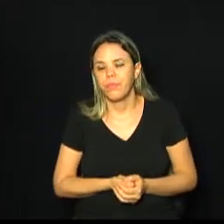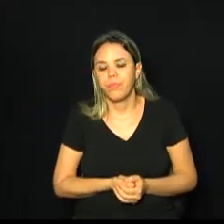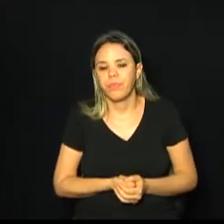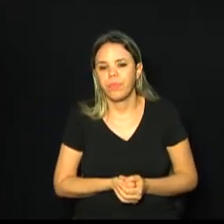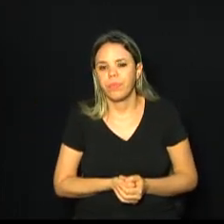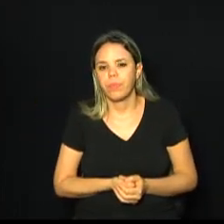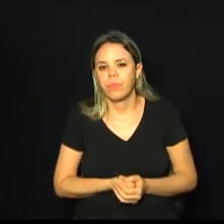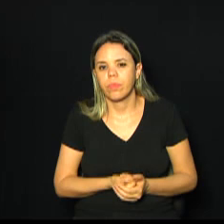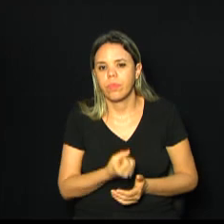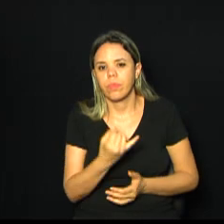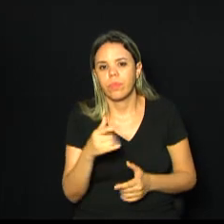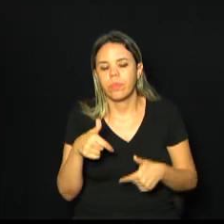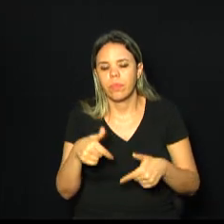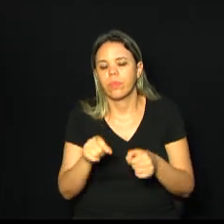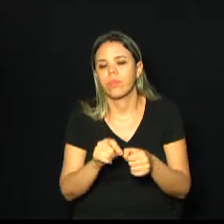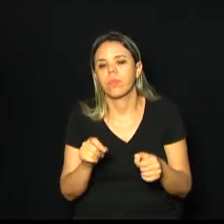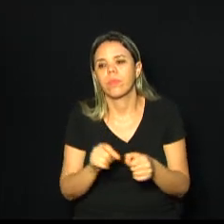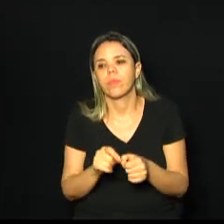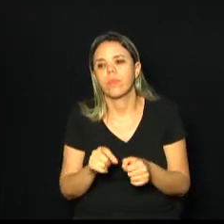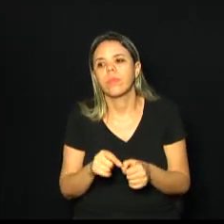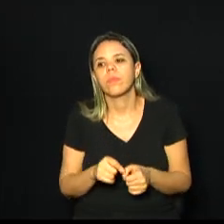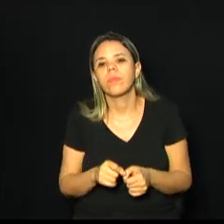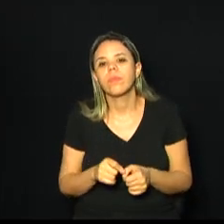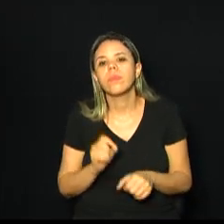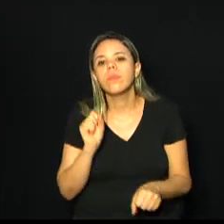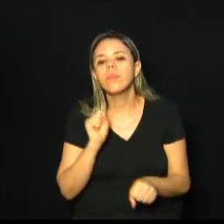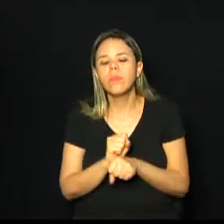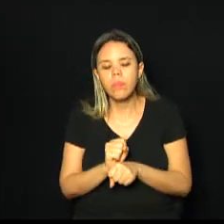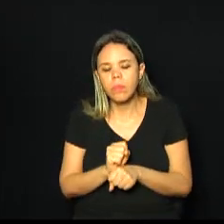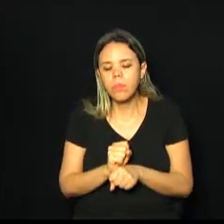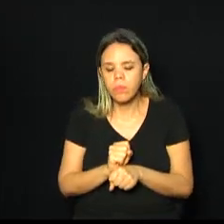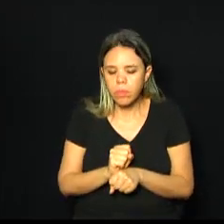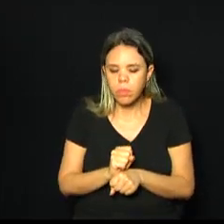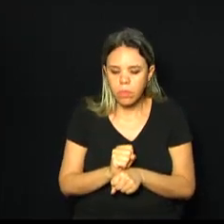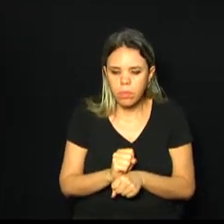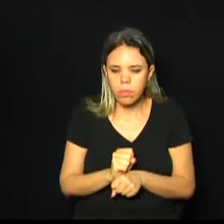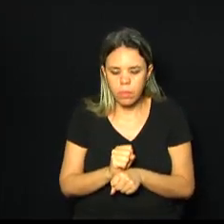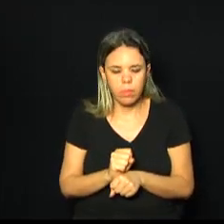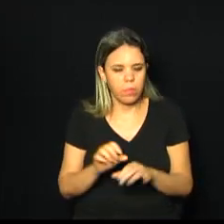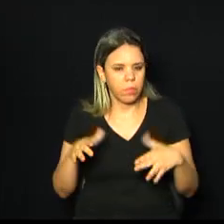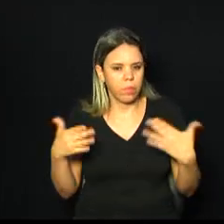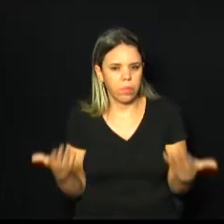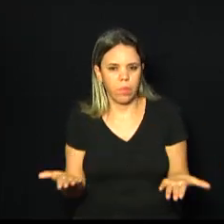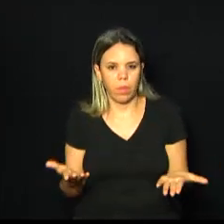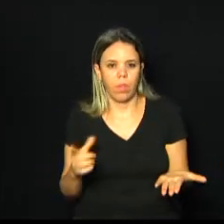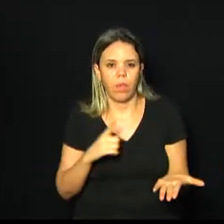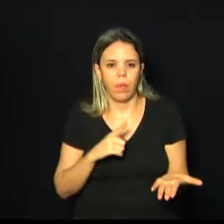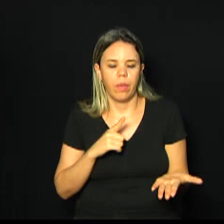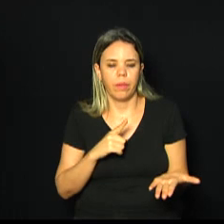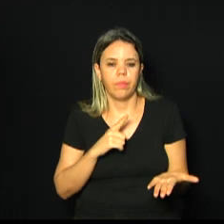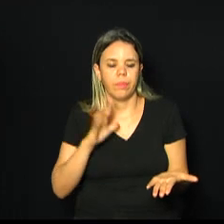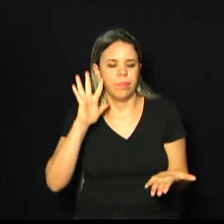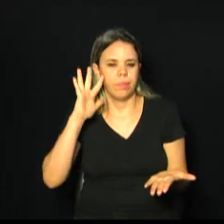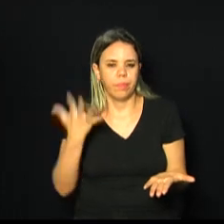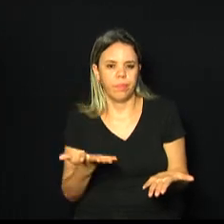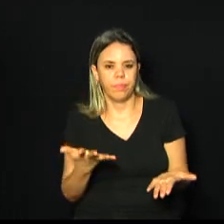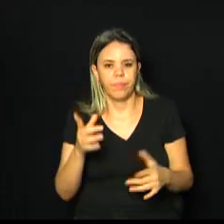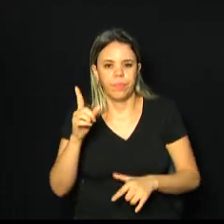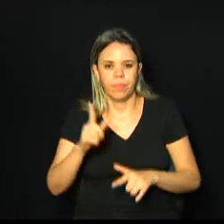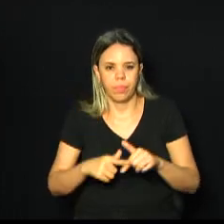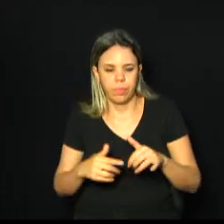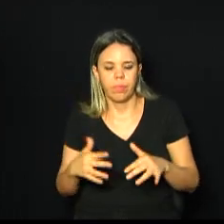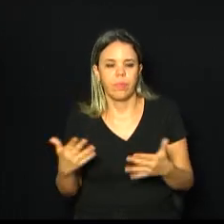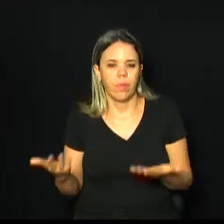Boa parte dos ataques são interrompidos quando se tem esse tipo de solução nos equipamentos.